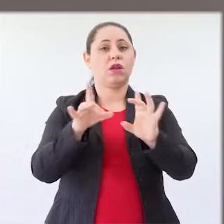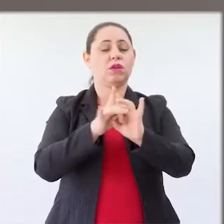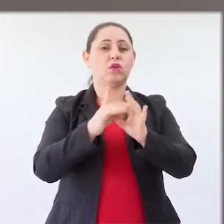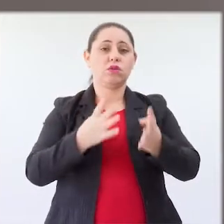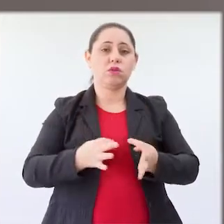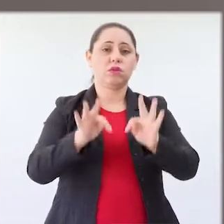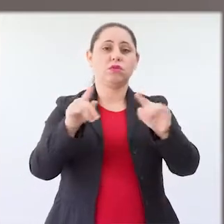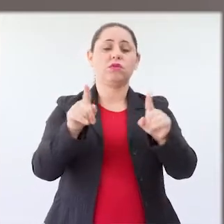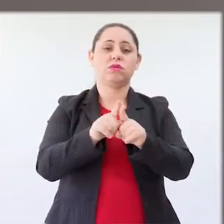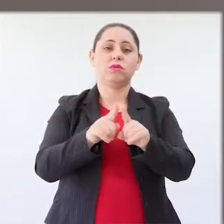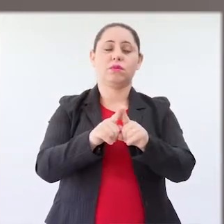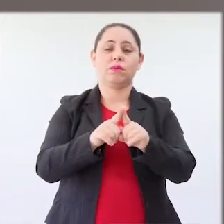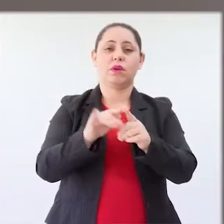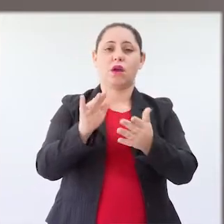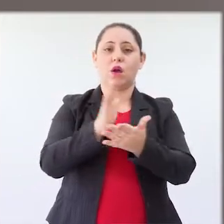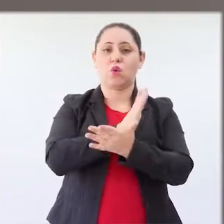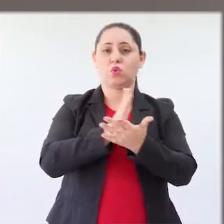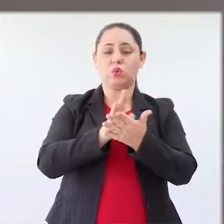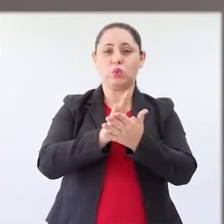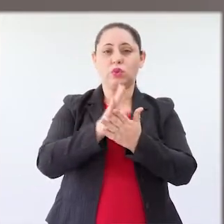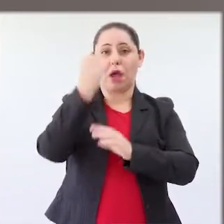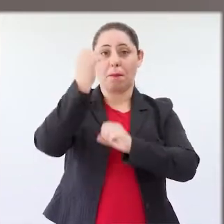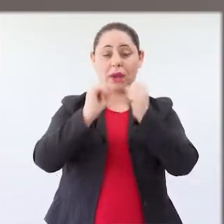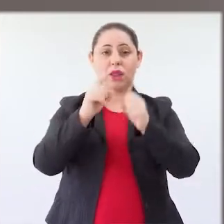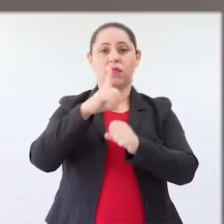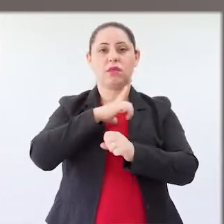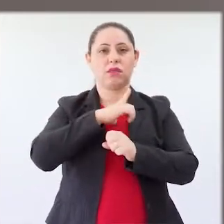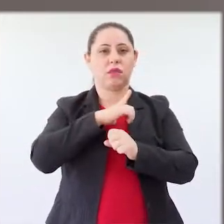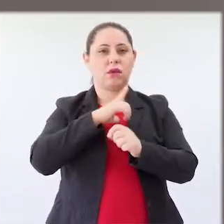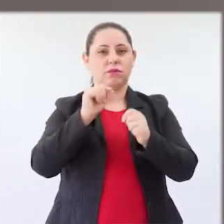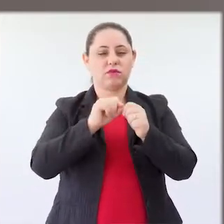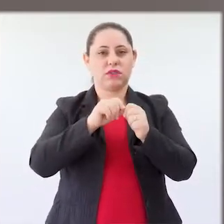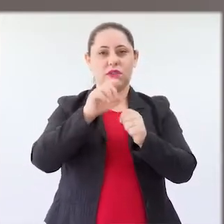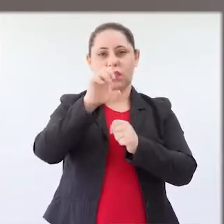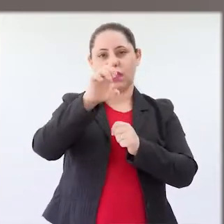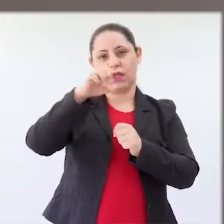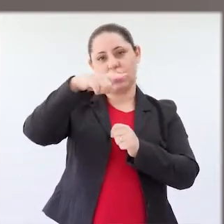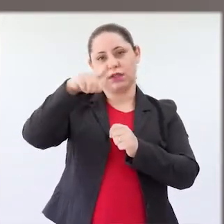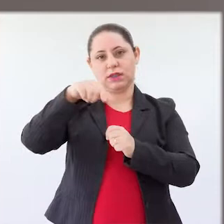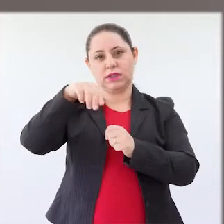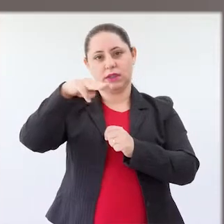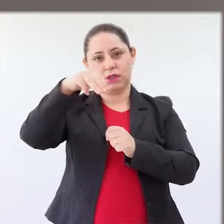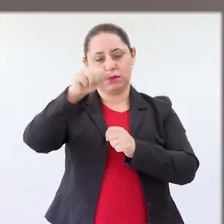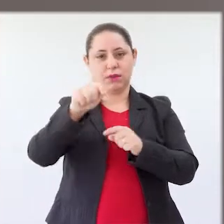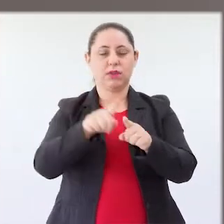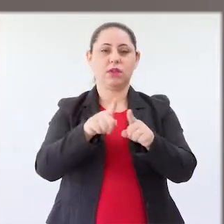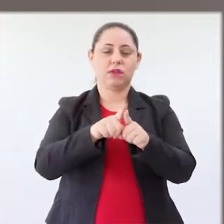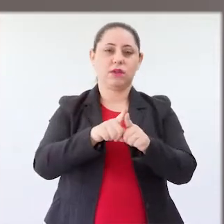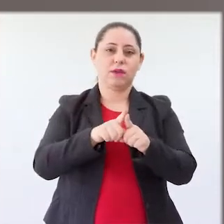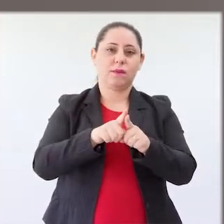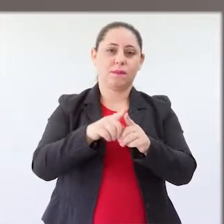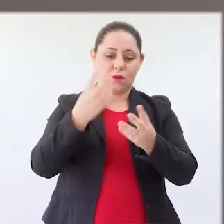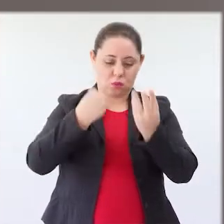algumas tecnologias, alguns aparelhos para ativar mais aquela enzima que às vezes eu aplico, ou fazendo